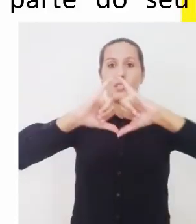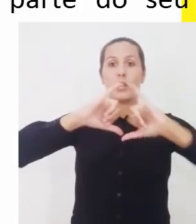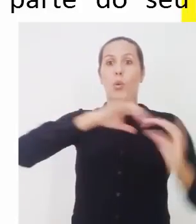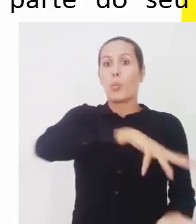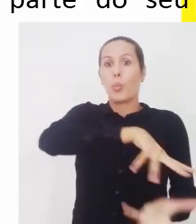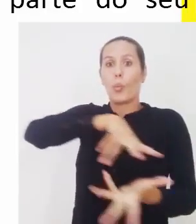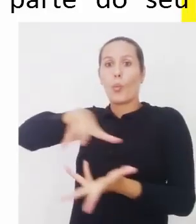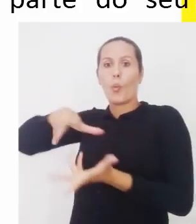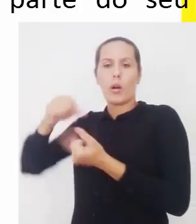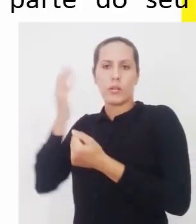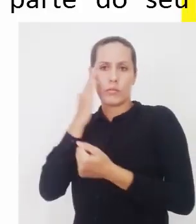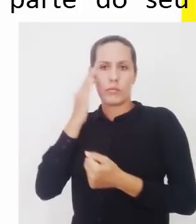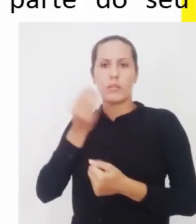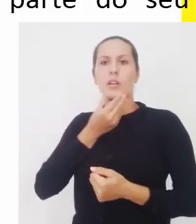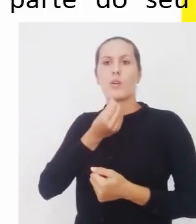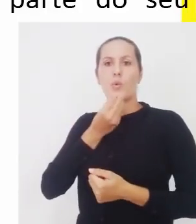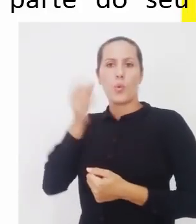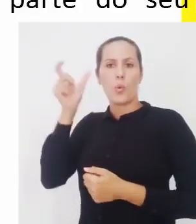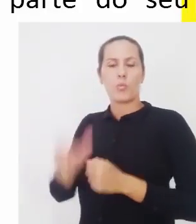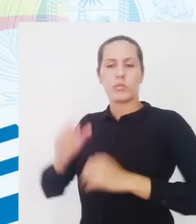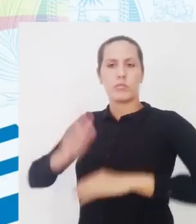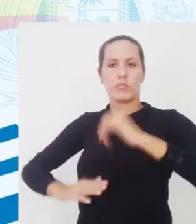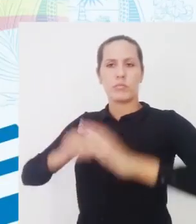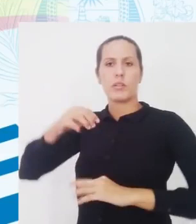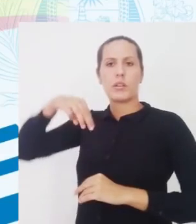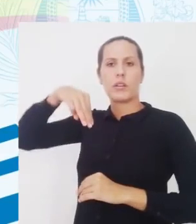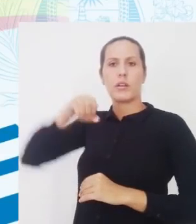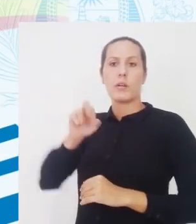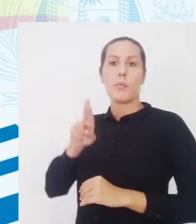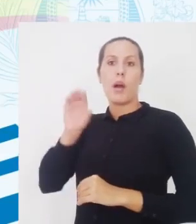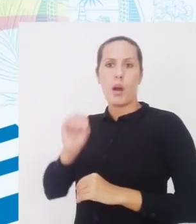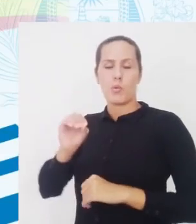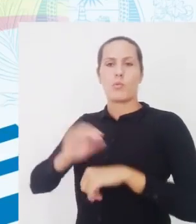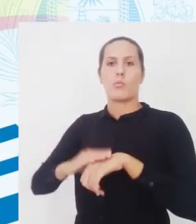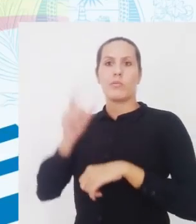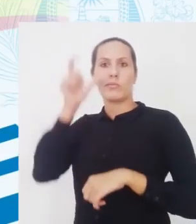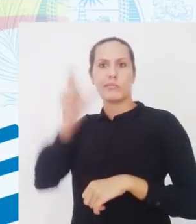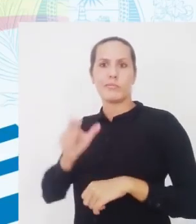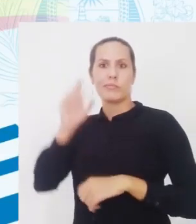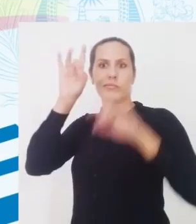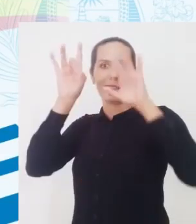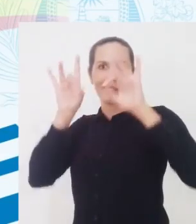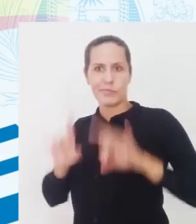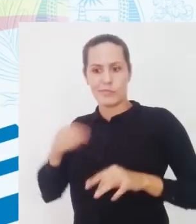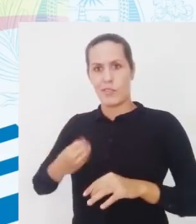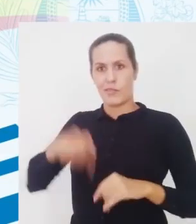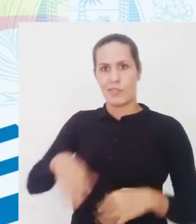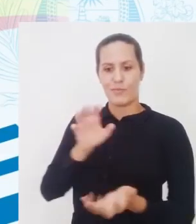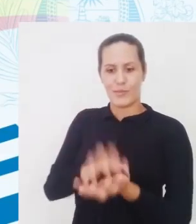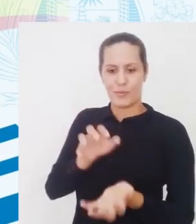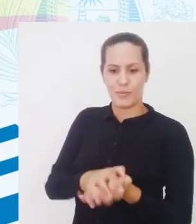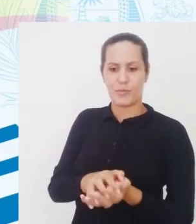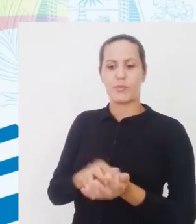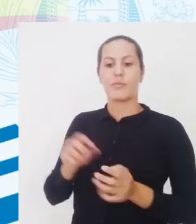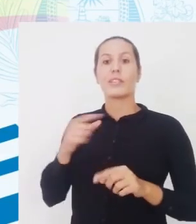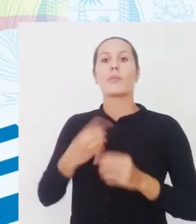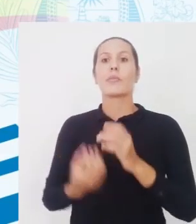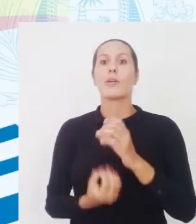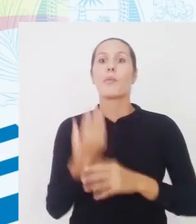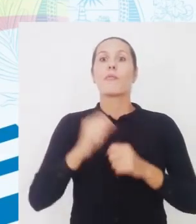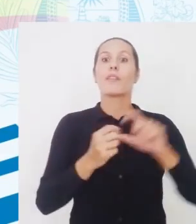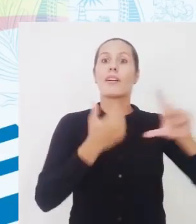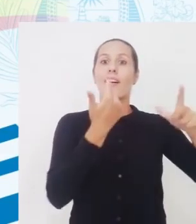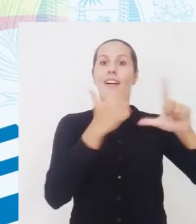de palavras que o Gabriel usou para te convencer. E agora a gente vai para o nosso último áudio, o áudio da Maria. Vamos